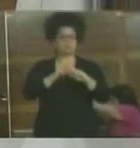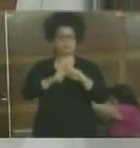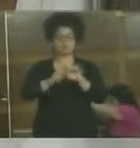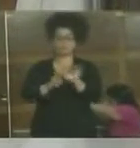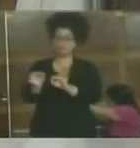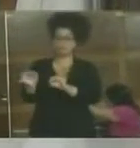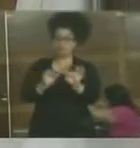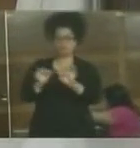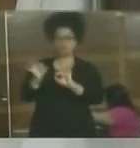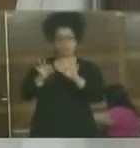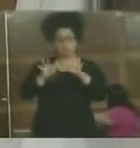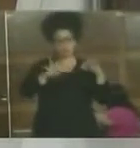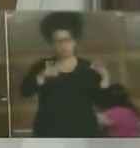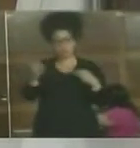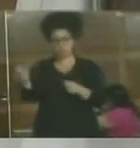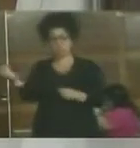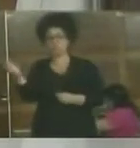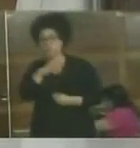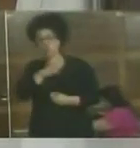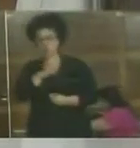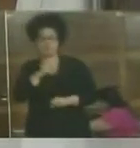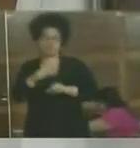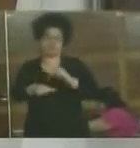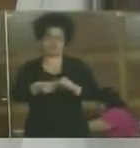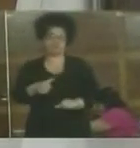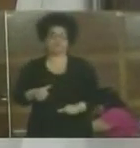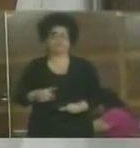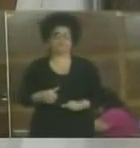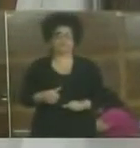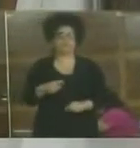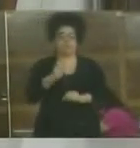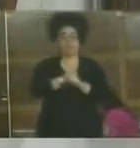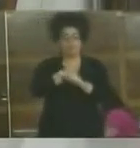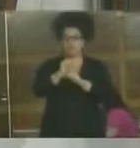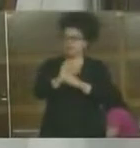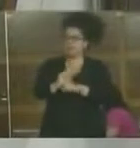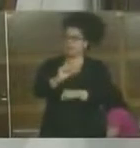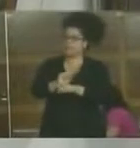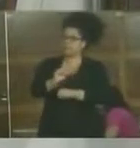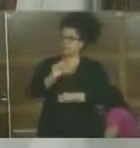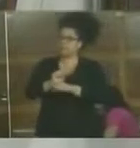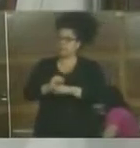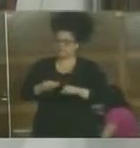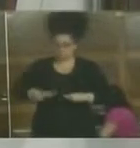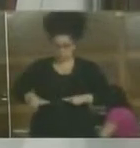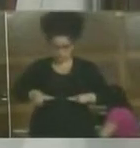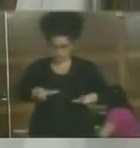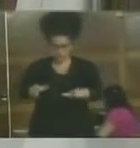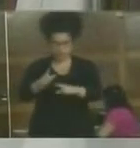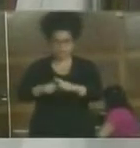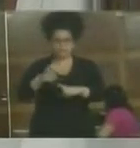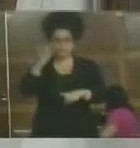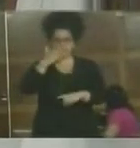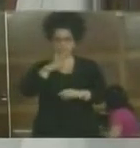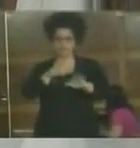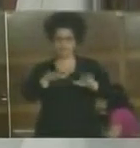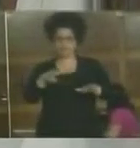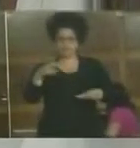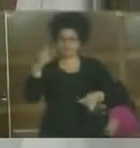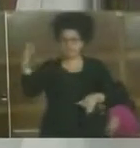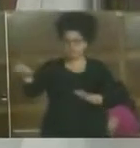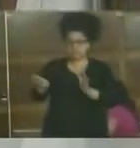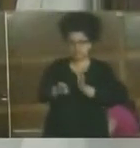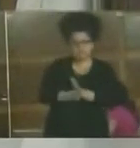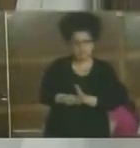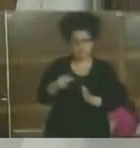equipe, porque era uma obra esperada, obra no chão, quase ninguém vê, mas aquela ali você pode